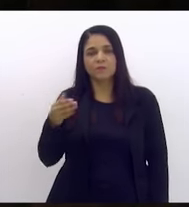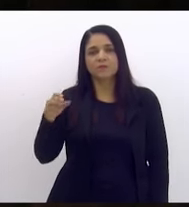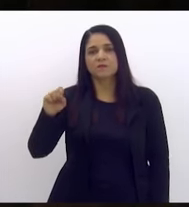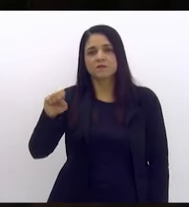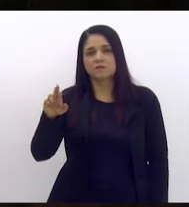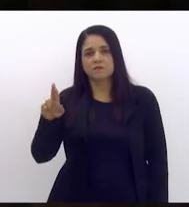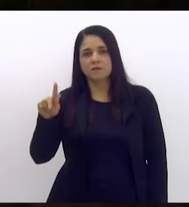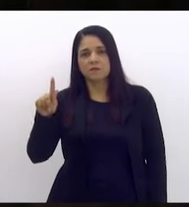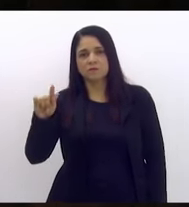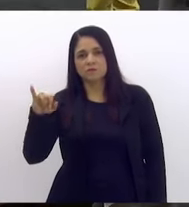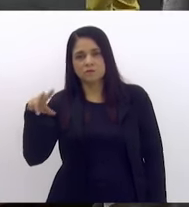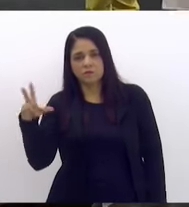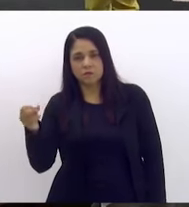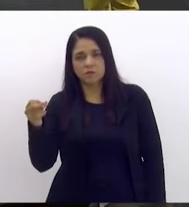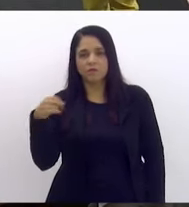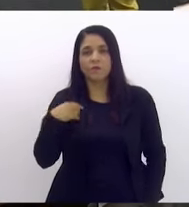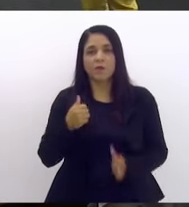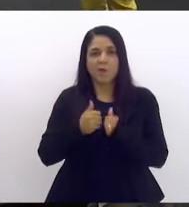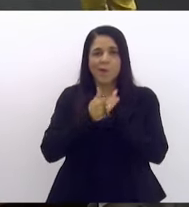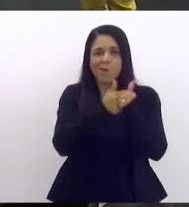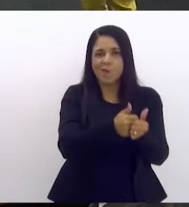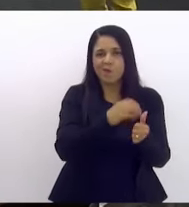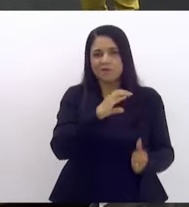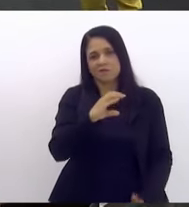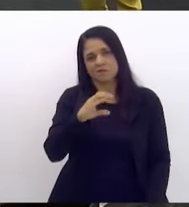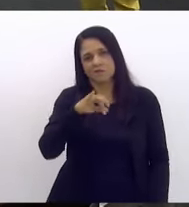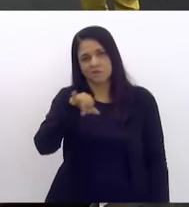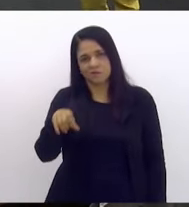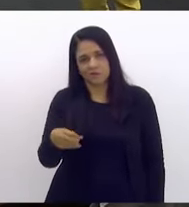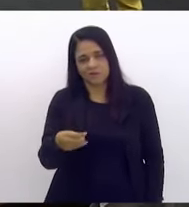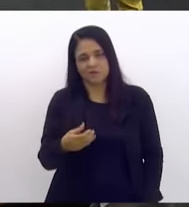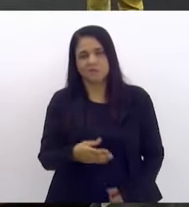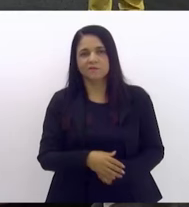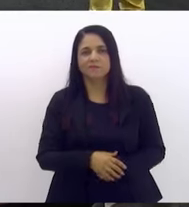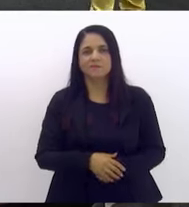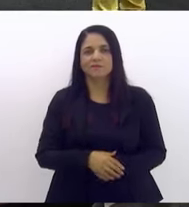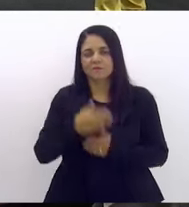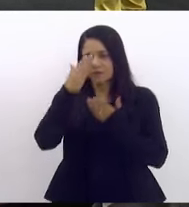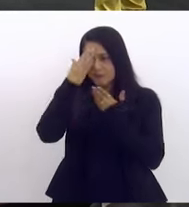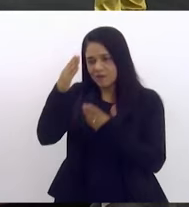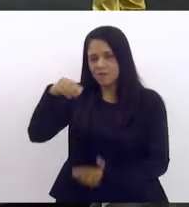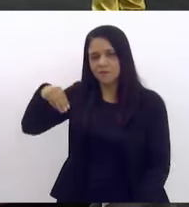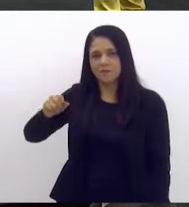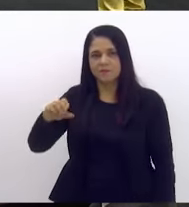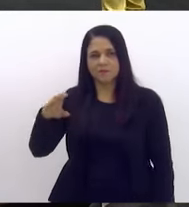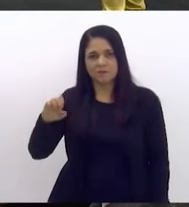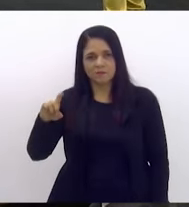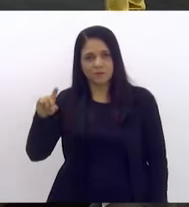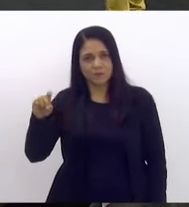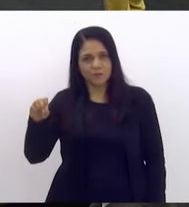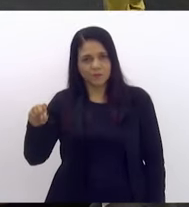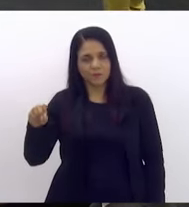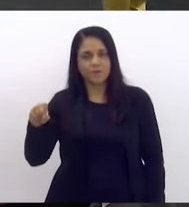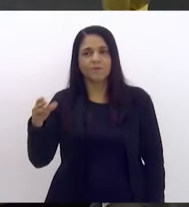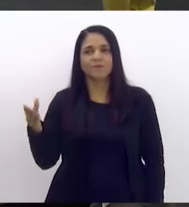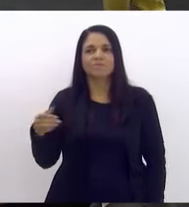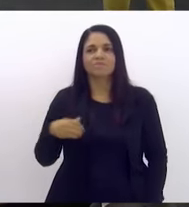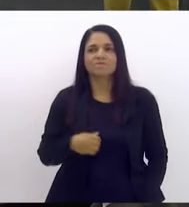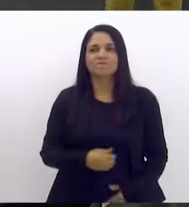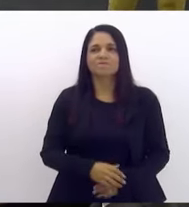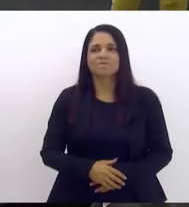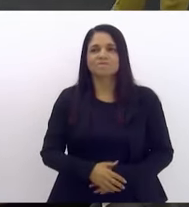Serginho. Acompanha a CCJ, presidente. Obrigado, Carlos Macedo. Sempre atento a isso aí,